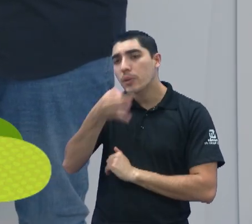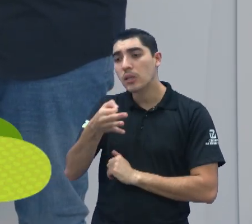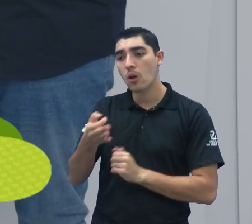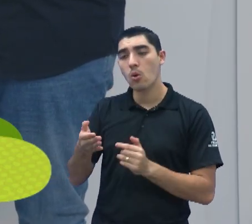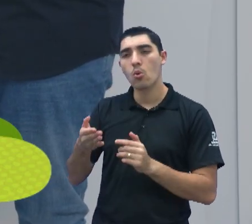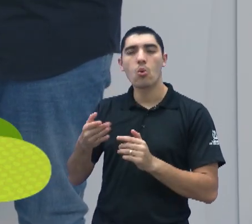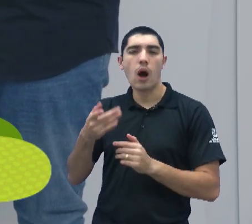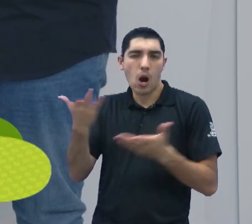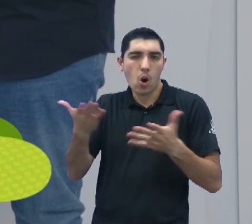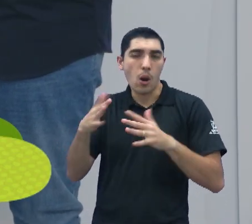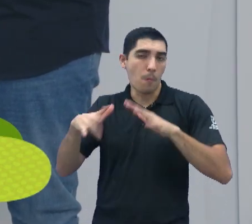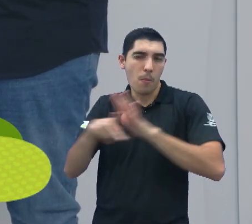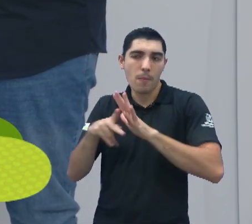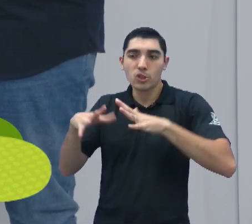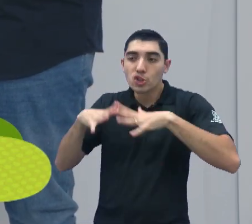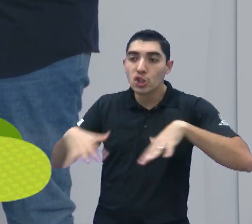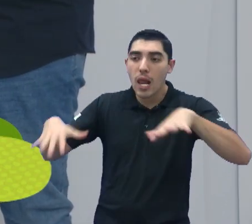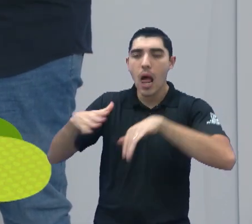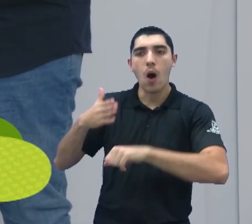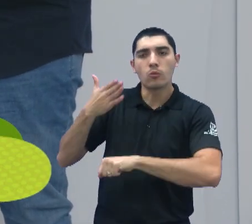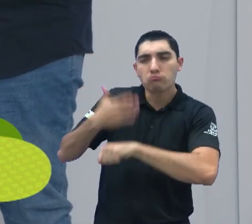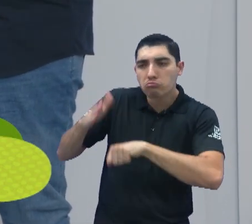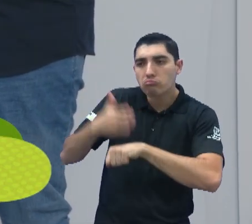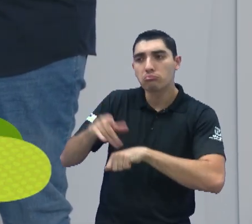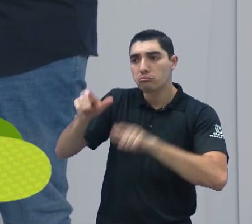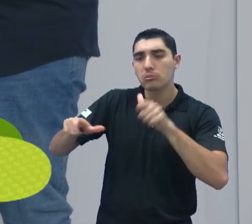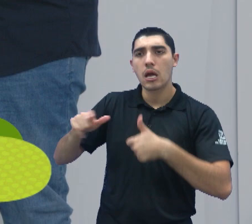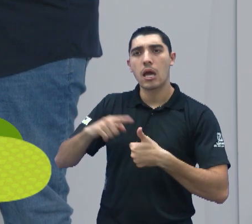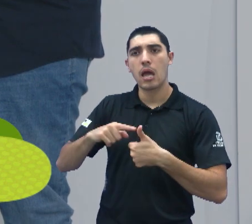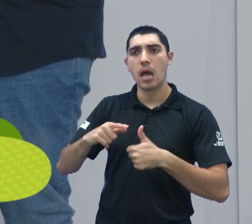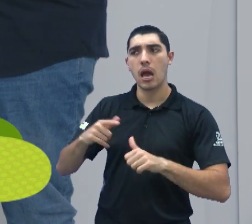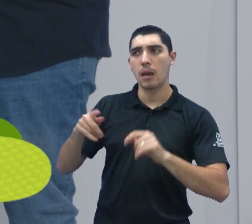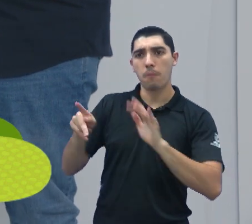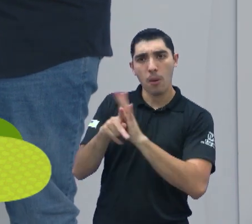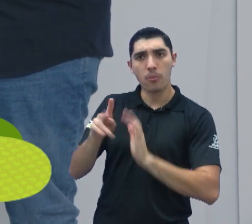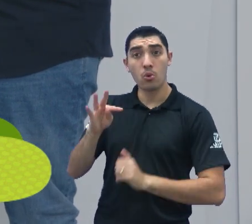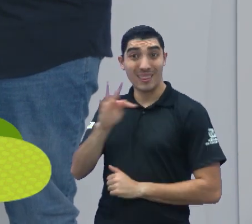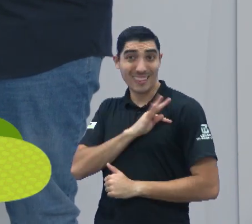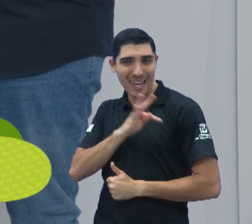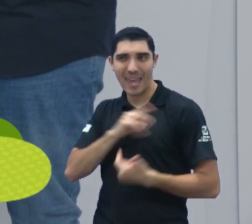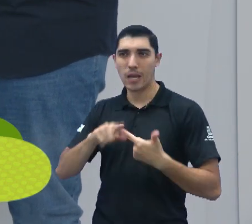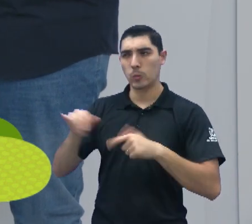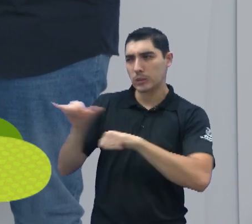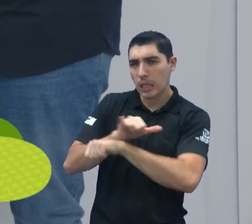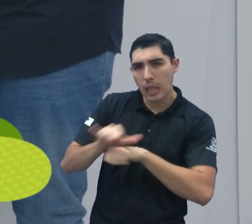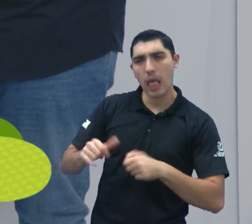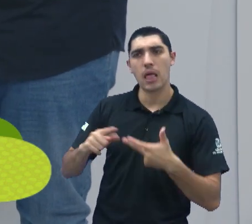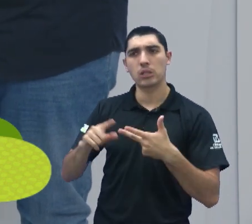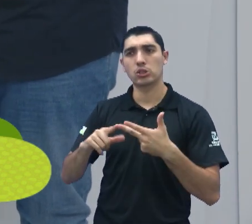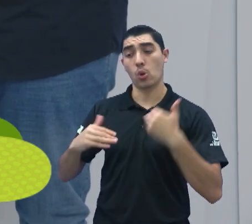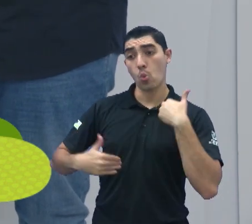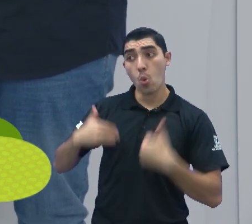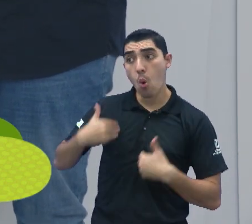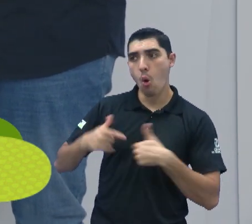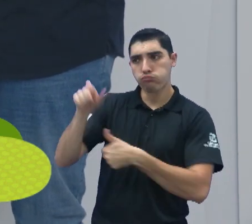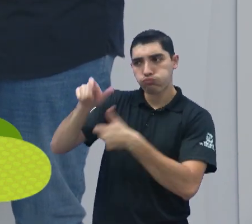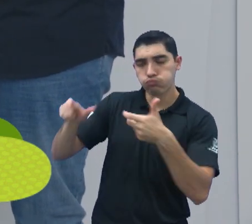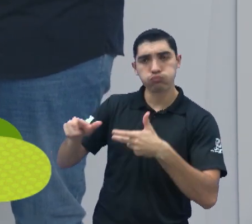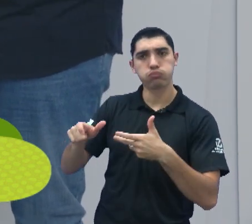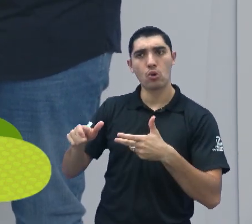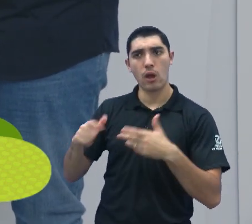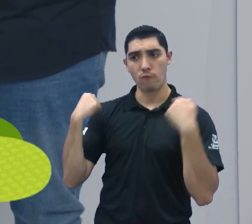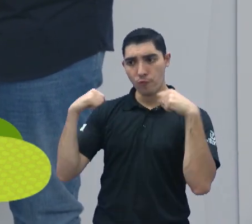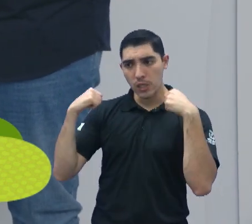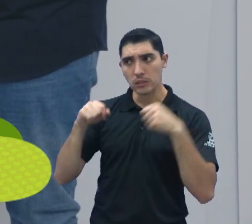termos de condição técnica, tática e até mesmo física, que a gente sabe que o físico às vezes pode atrapalhar um pouquinho para todo mundo nesse início de